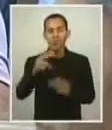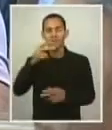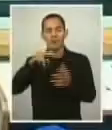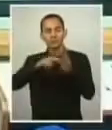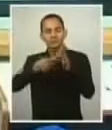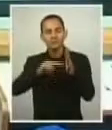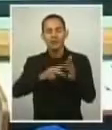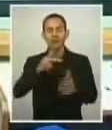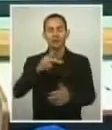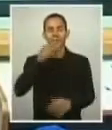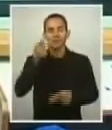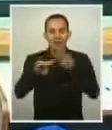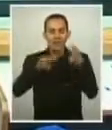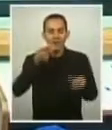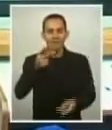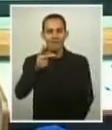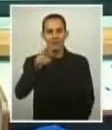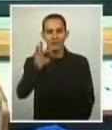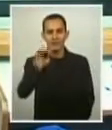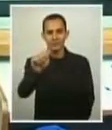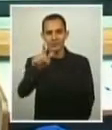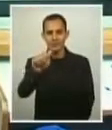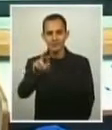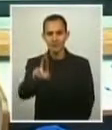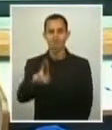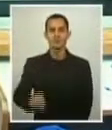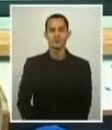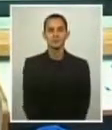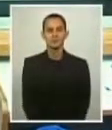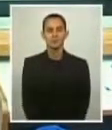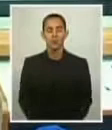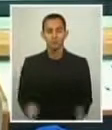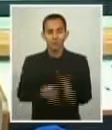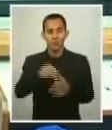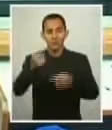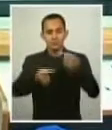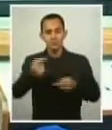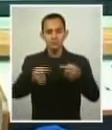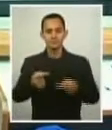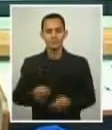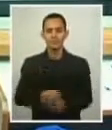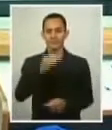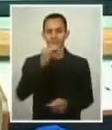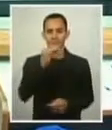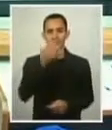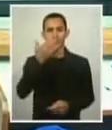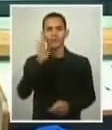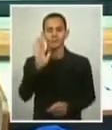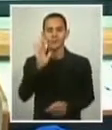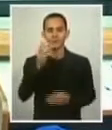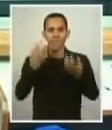parlamento é as instituição política do debate do debate prometo não